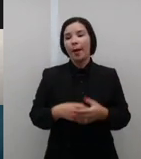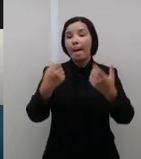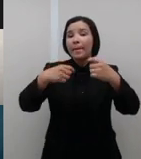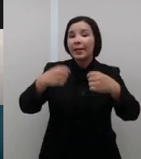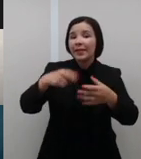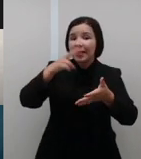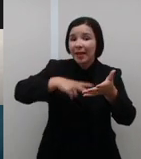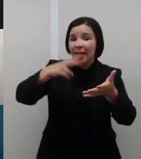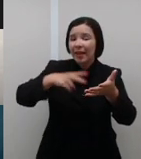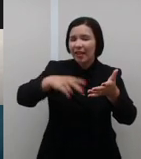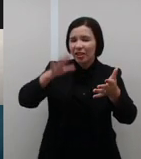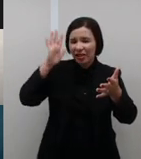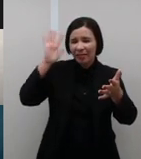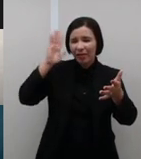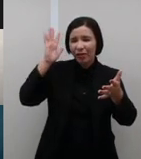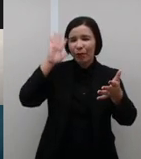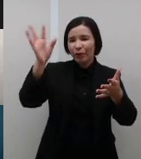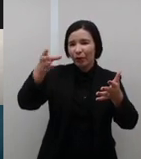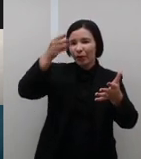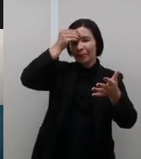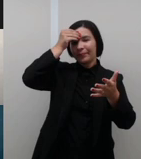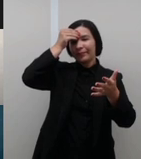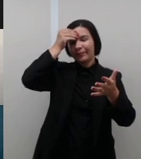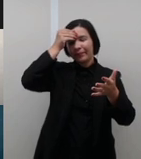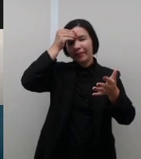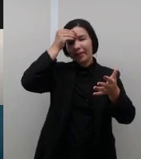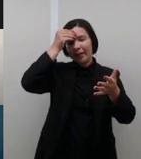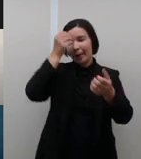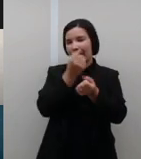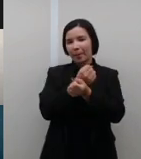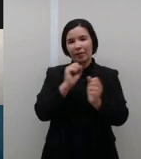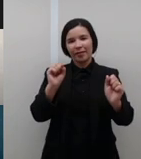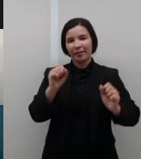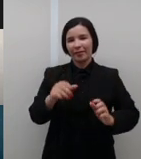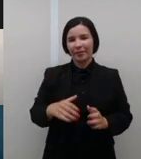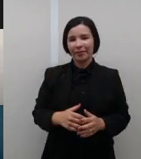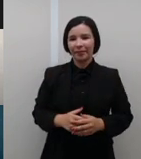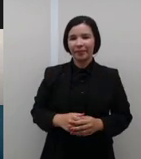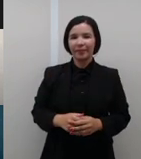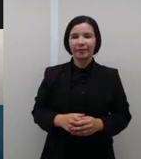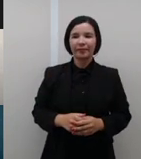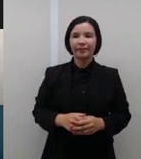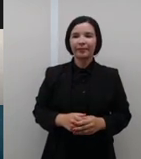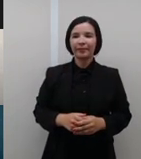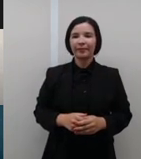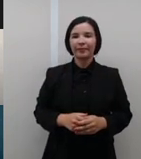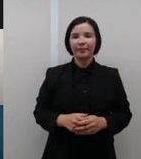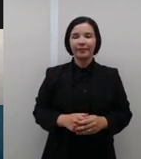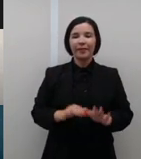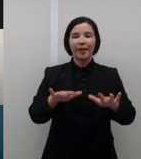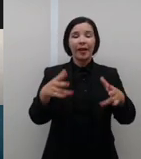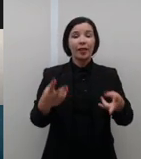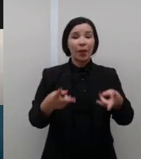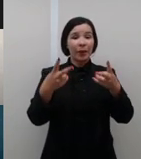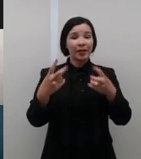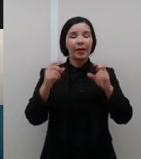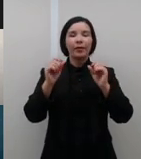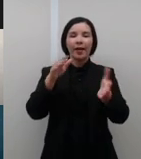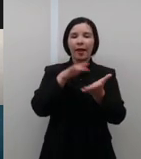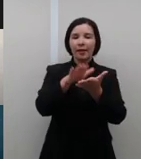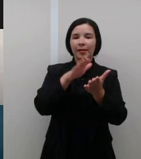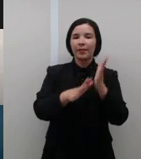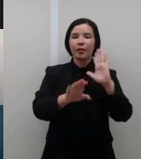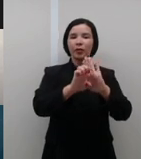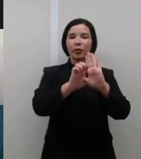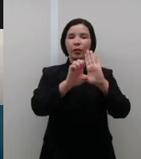isso na memória. Então, faço aqui. Então, note-se que para o lançamento do edital acima, a